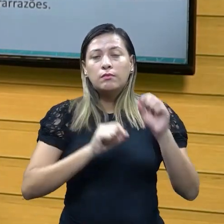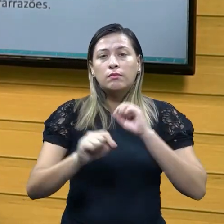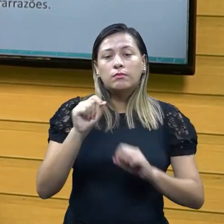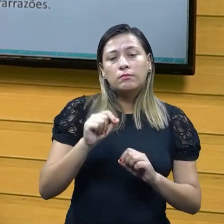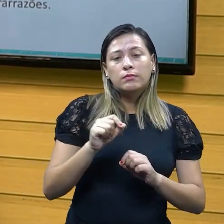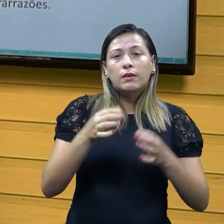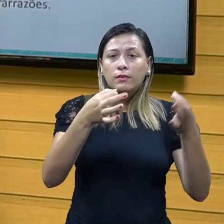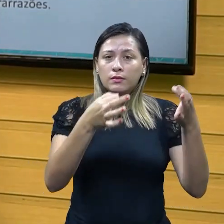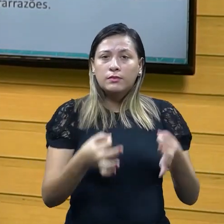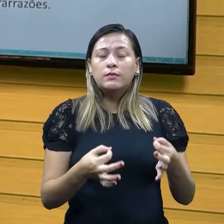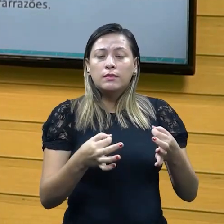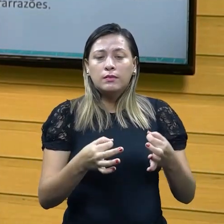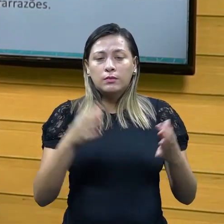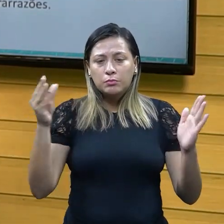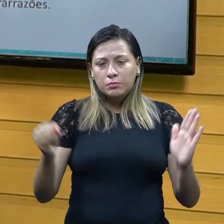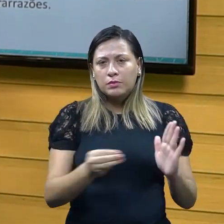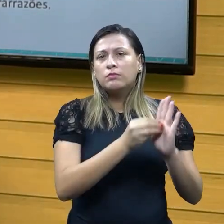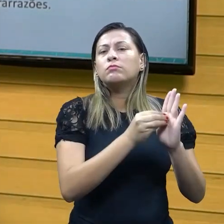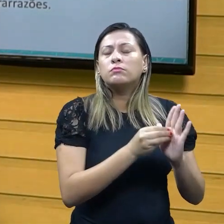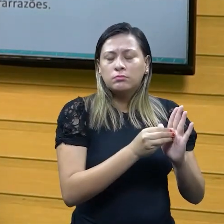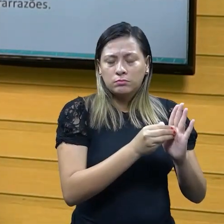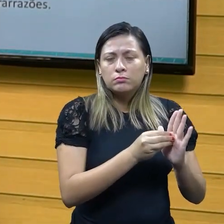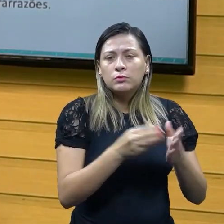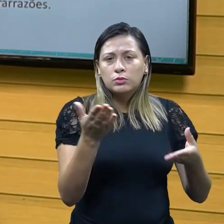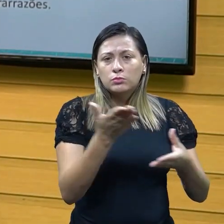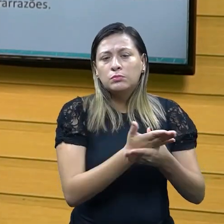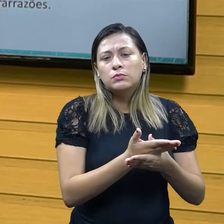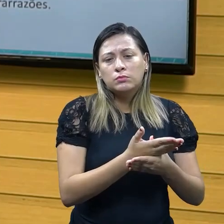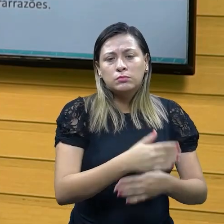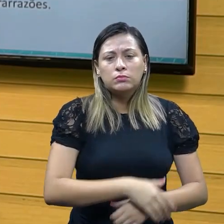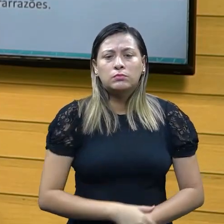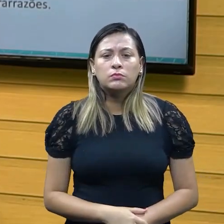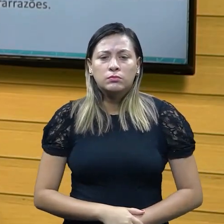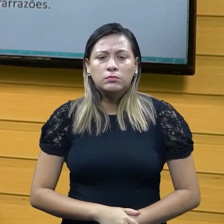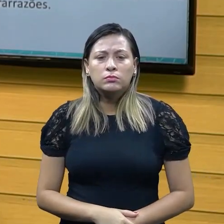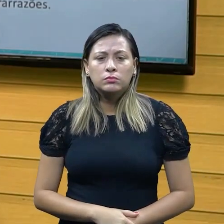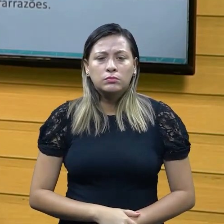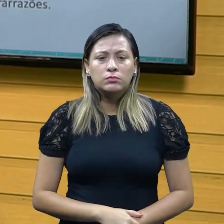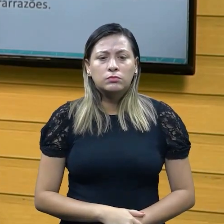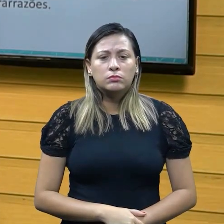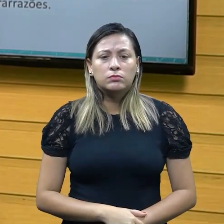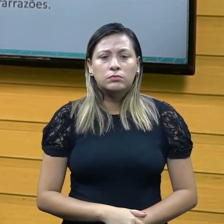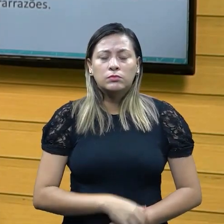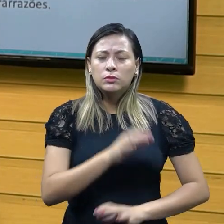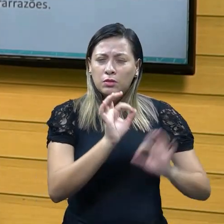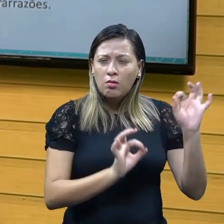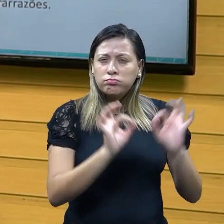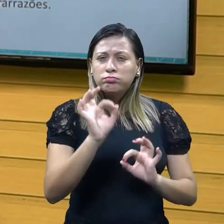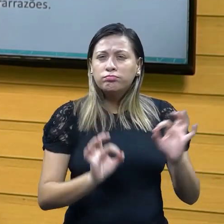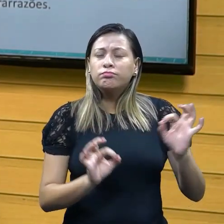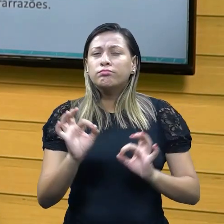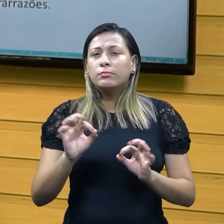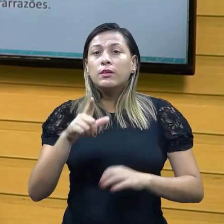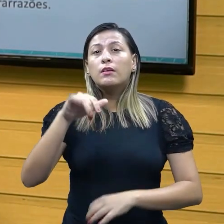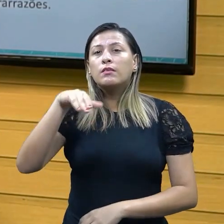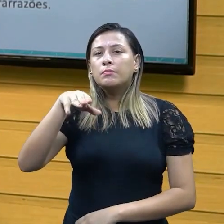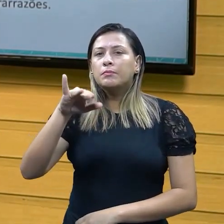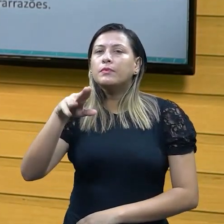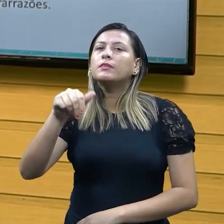liminar, preenche os requisitos lá, o fumus boniuris e o periculum in mora, está tudo certinho, bonitinho, ele concede a